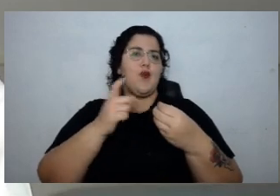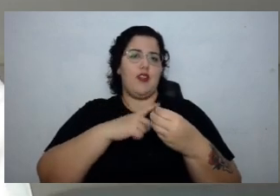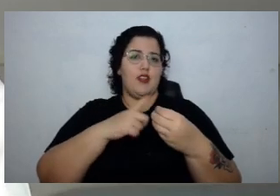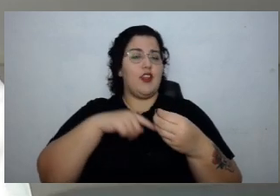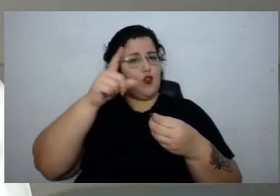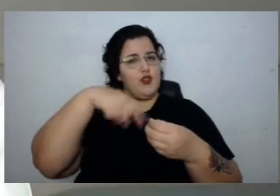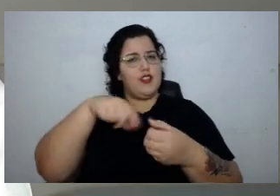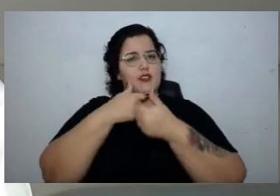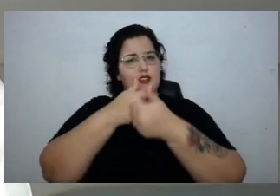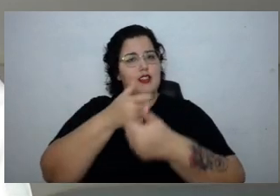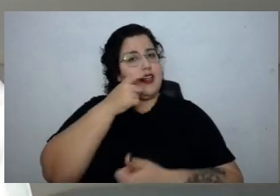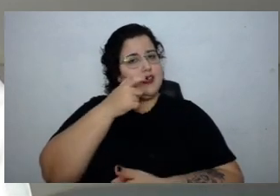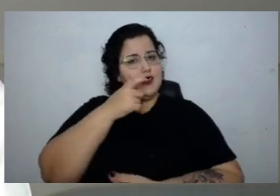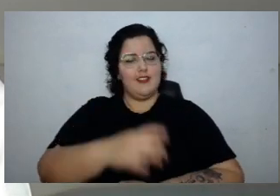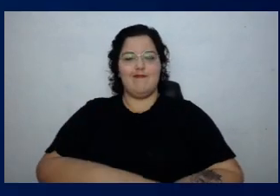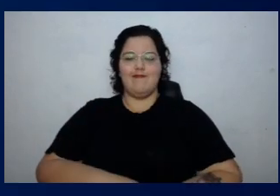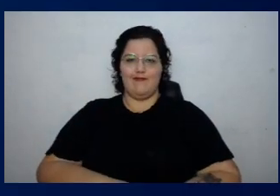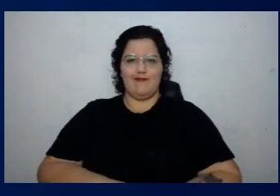PCD a você que nos acompanha.